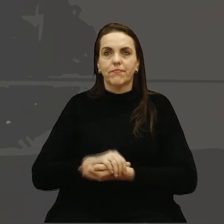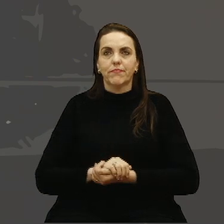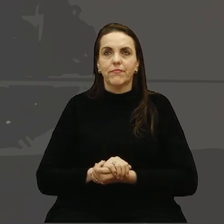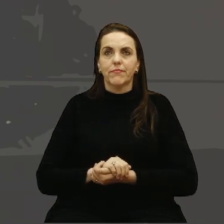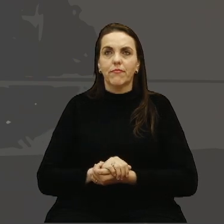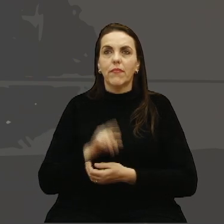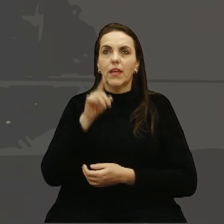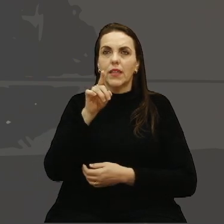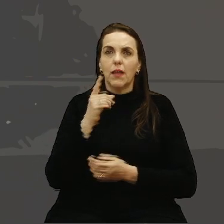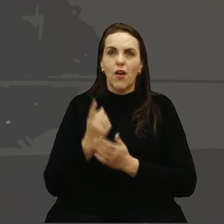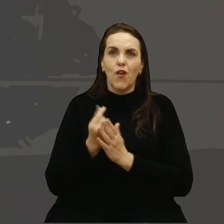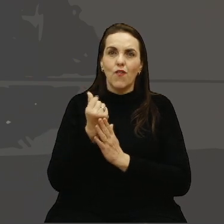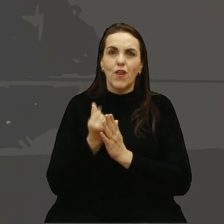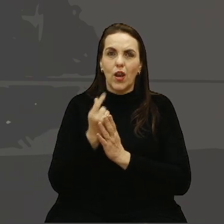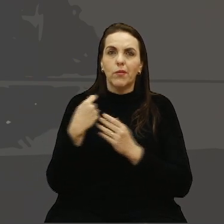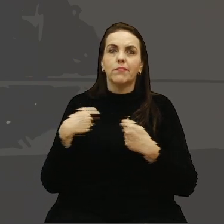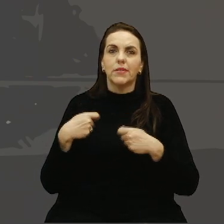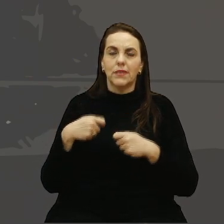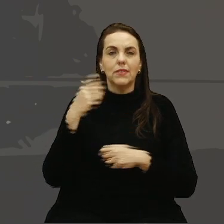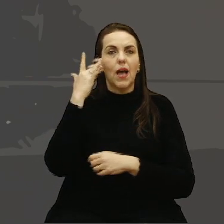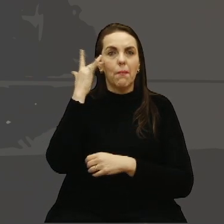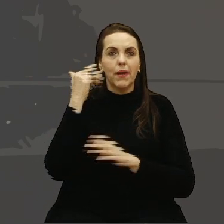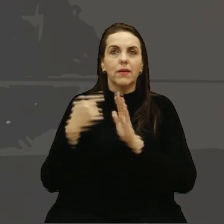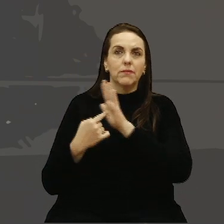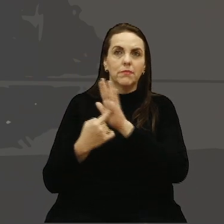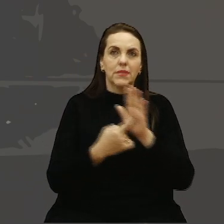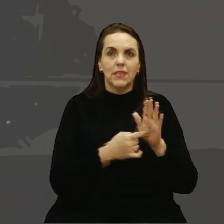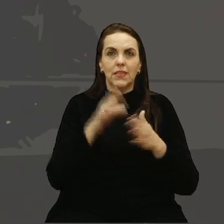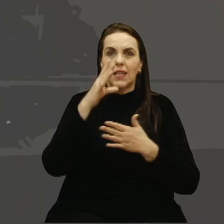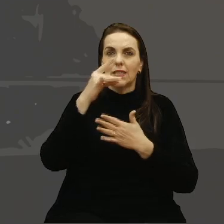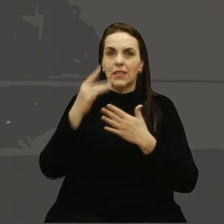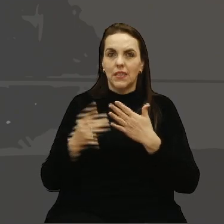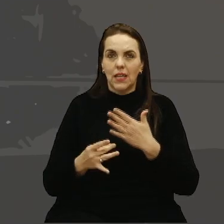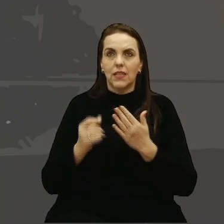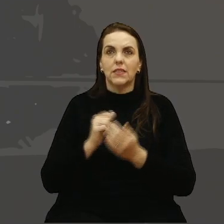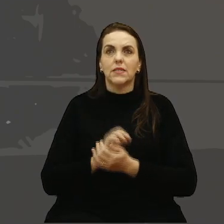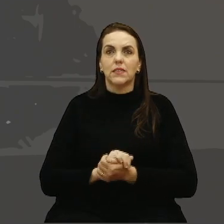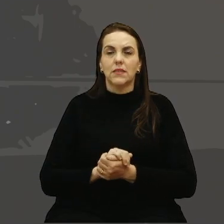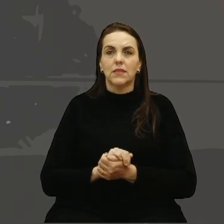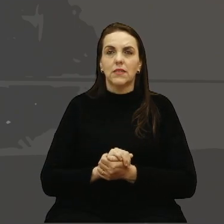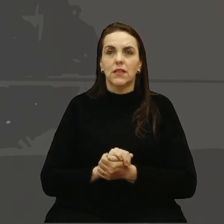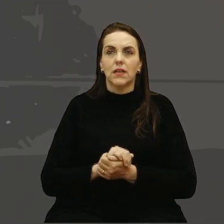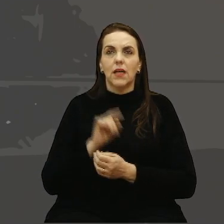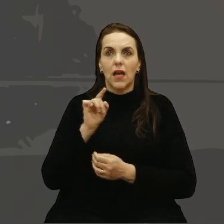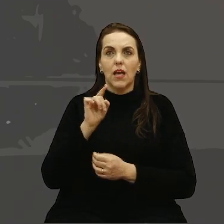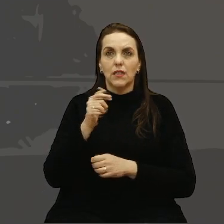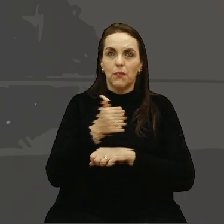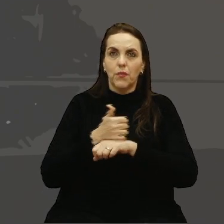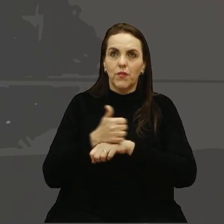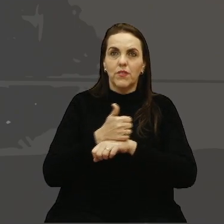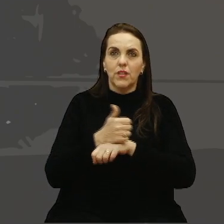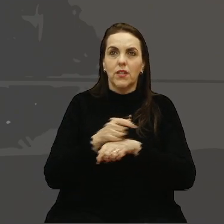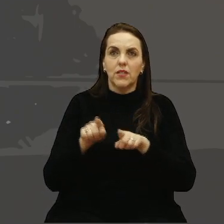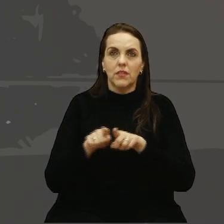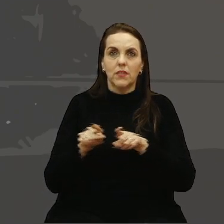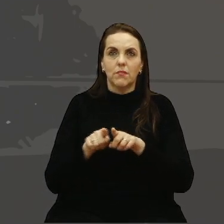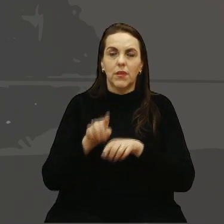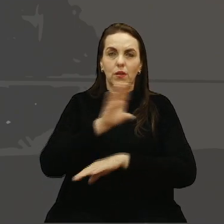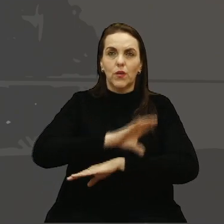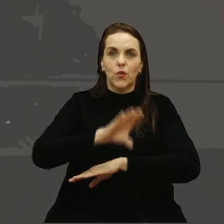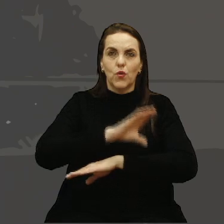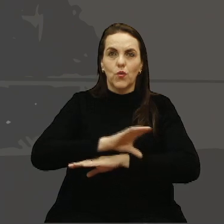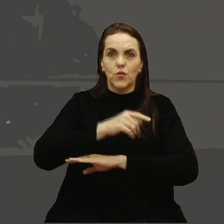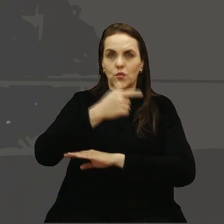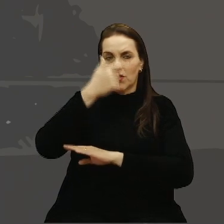Aqui todo o valor necessário que eles vão apresentar amanhã com mais detalhes. Pode passar. Aqui os profissionais também, os cursos de graduação. É